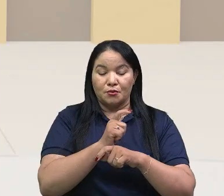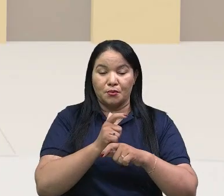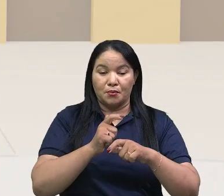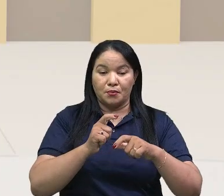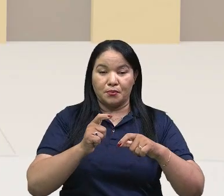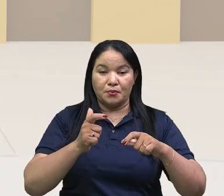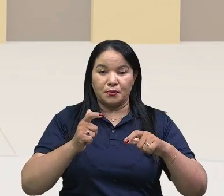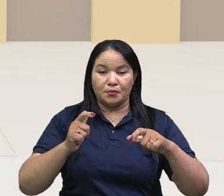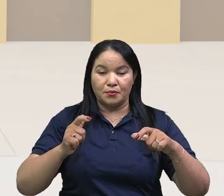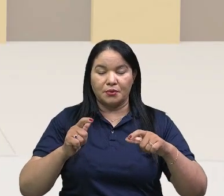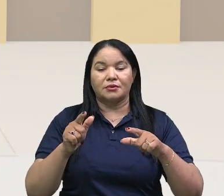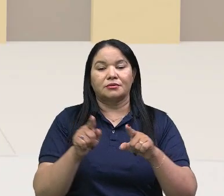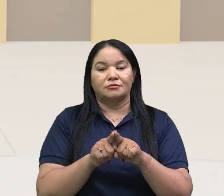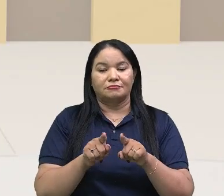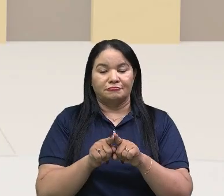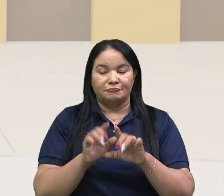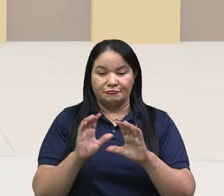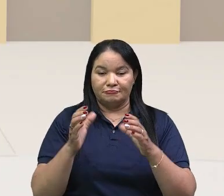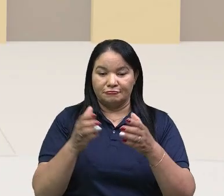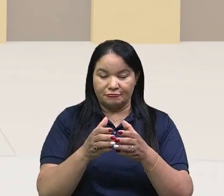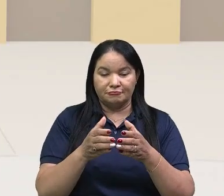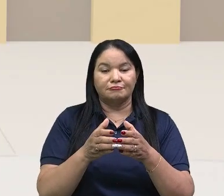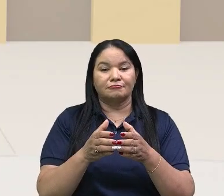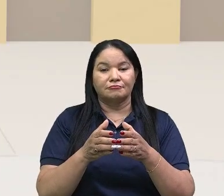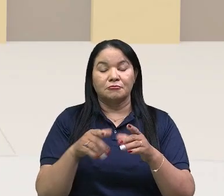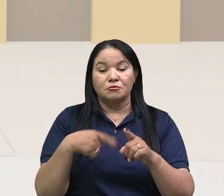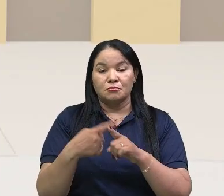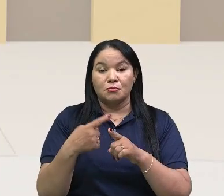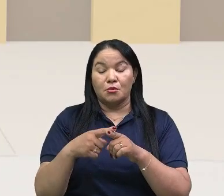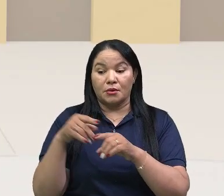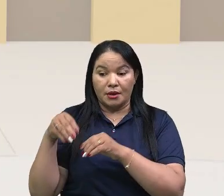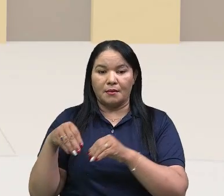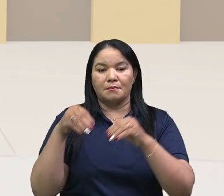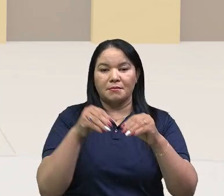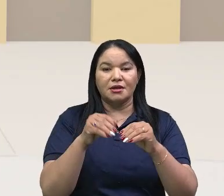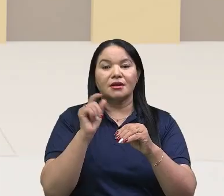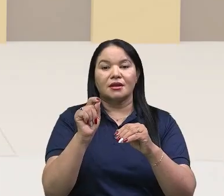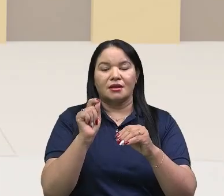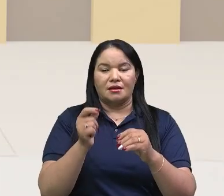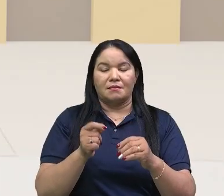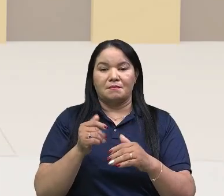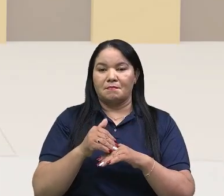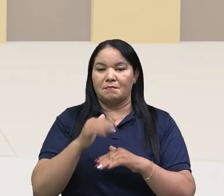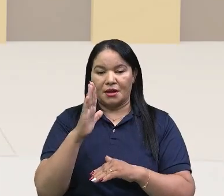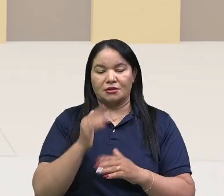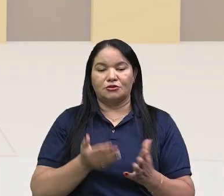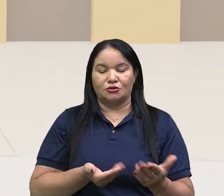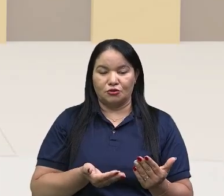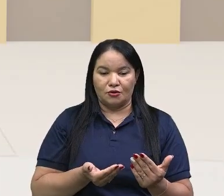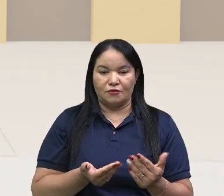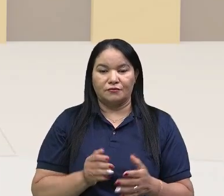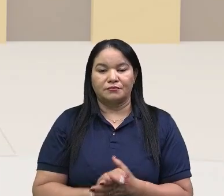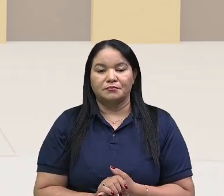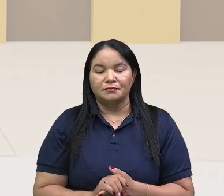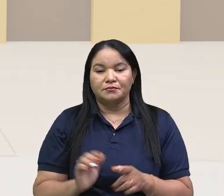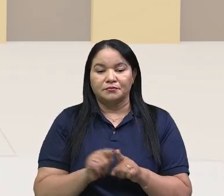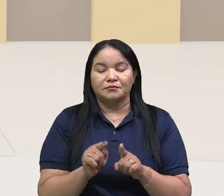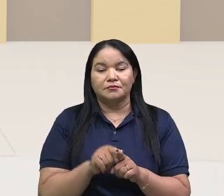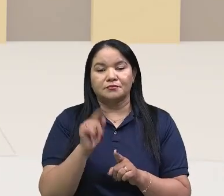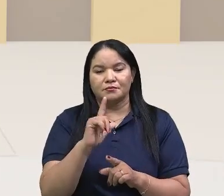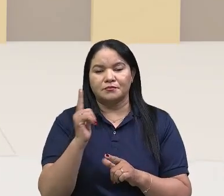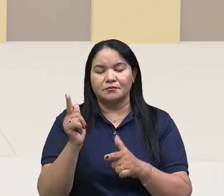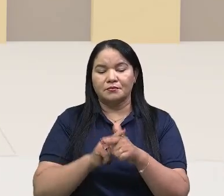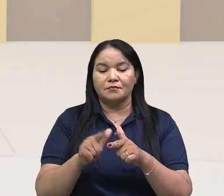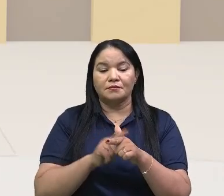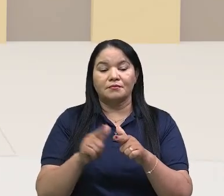na comunidade de origem, que sempre quem migra são os jovens, né? Além disso, né, vai também ter a situação além da saída,